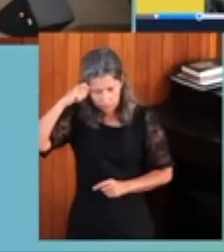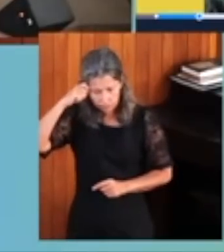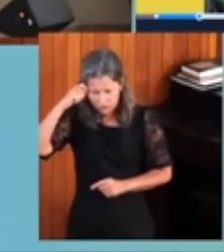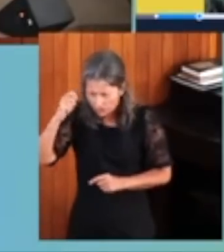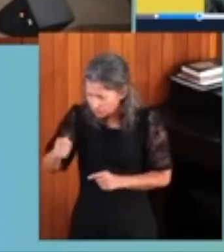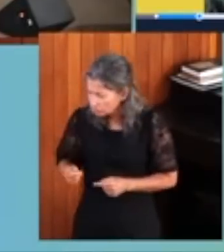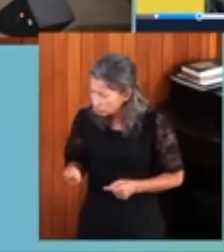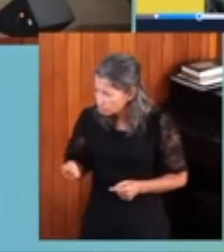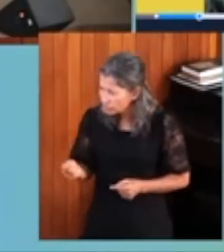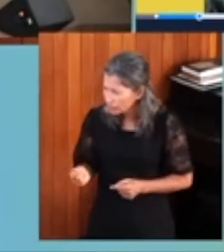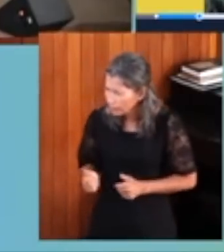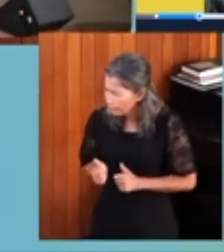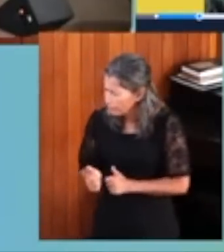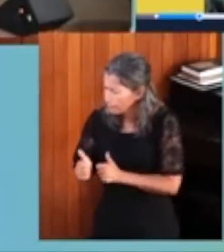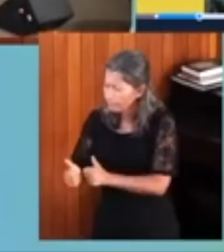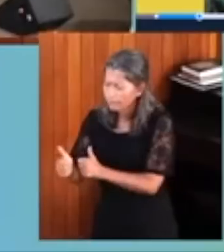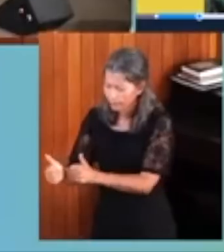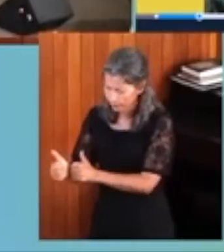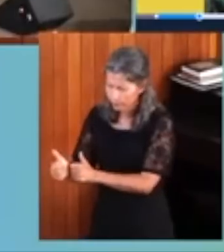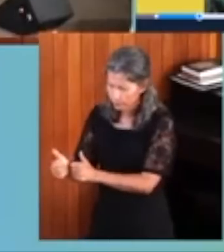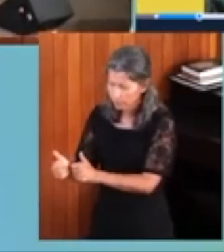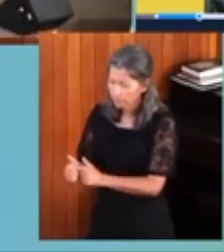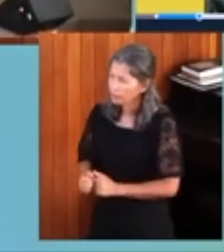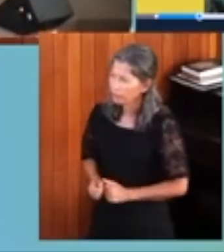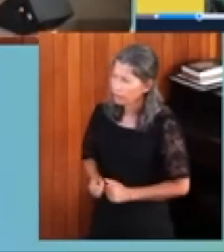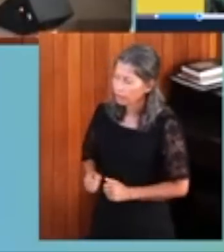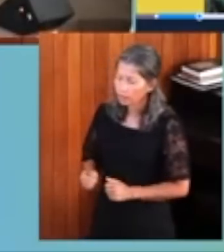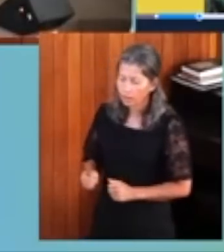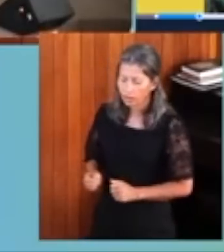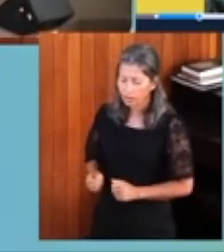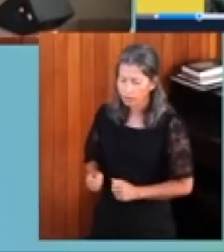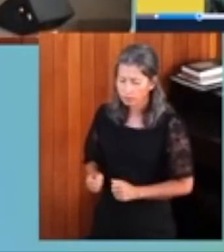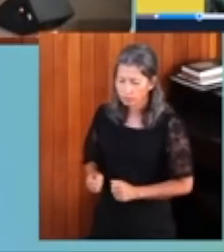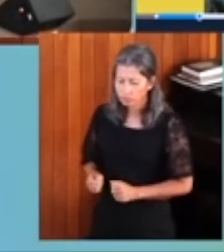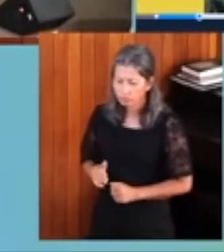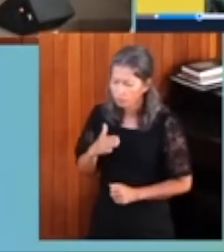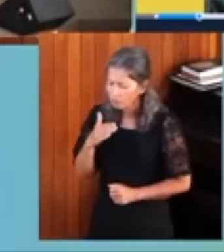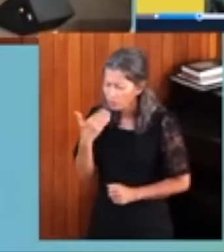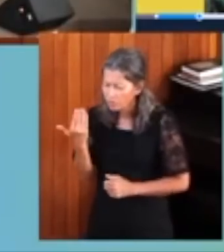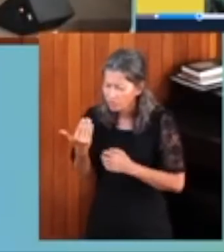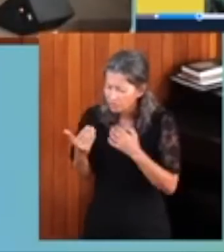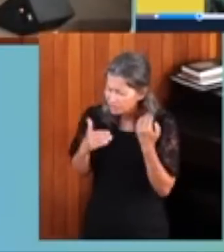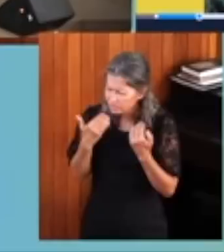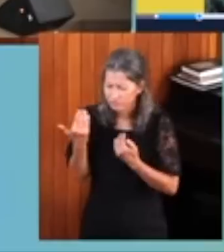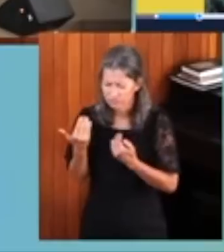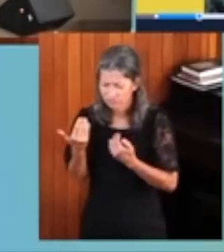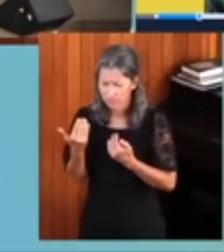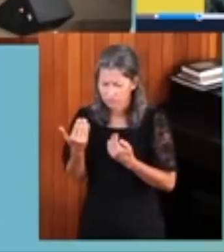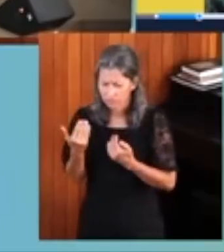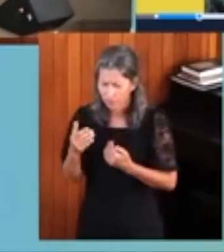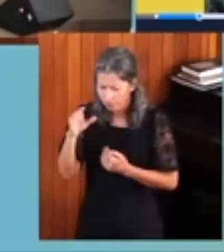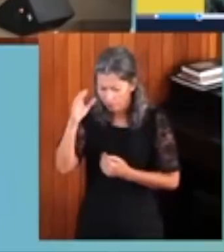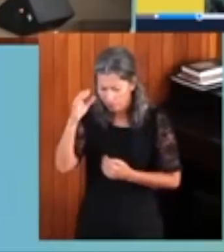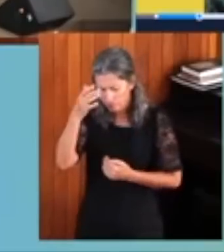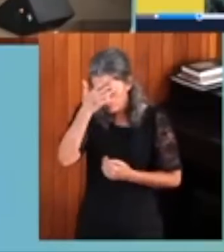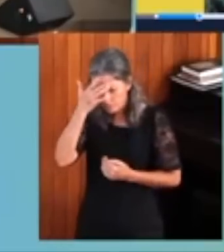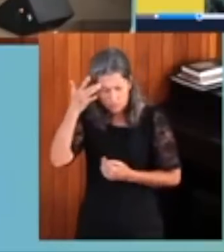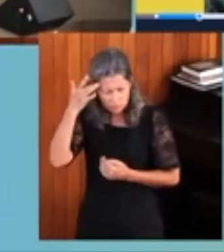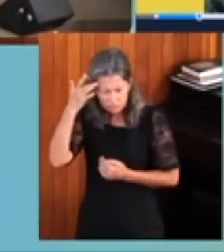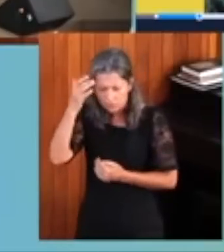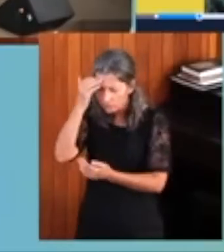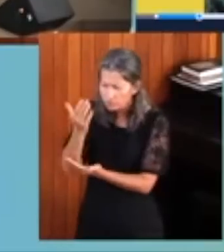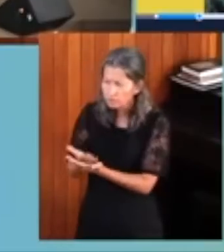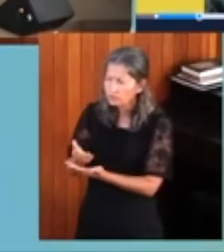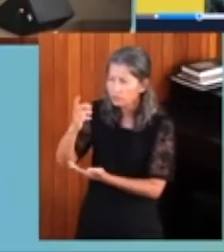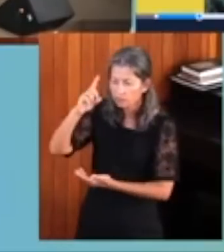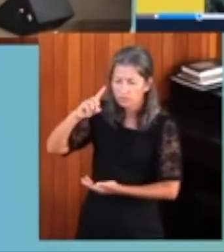E, curiosamente, o período de Esmirna, que é o segundo lá das 7 cartas, Esmirna também fala de morte. A própria palavra